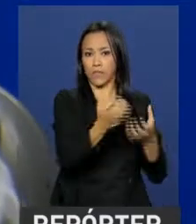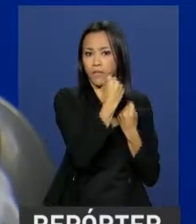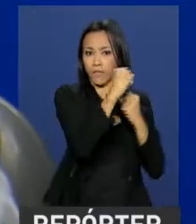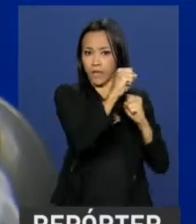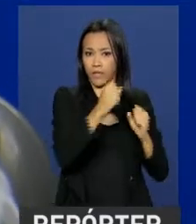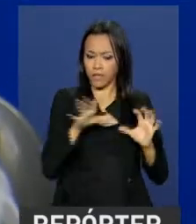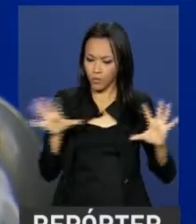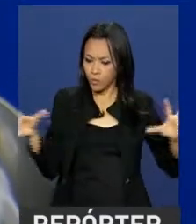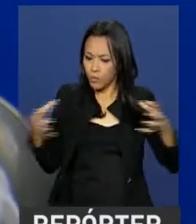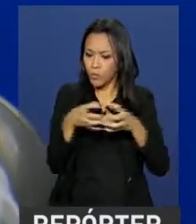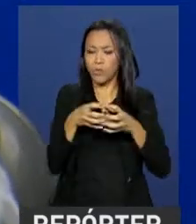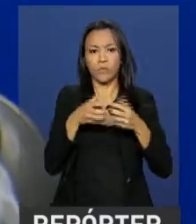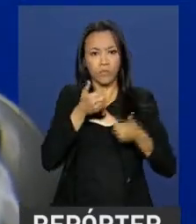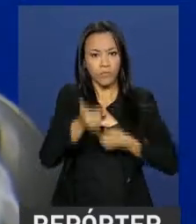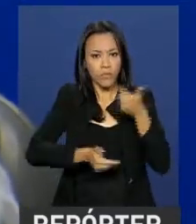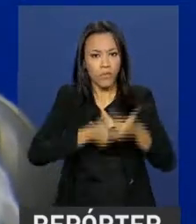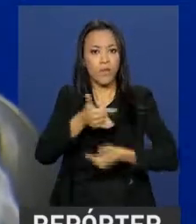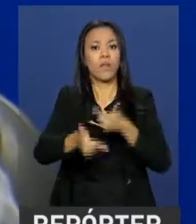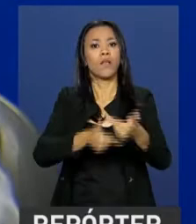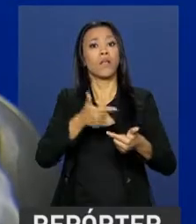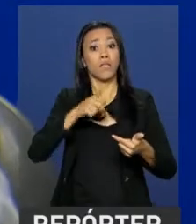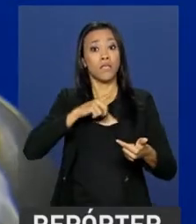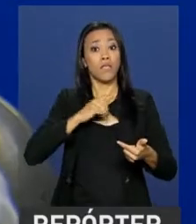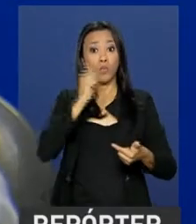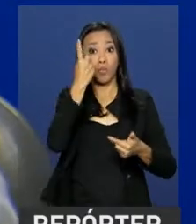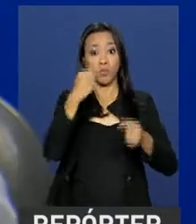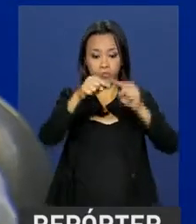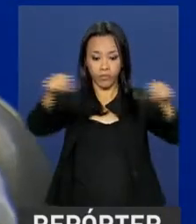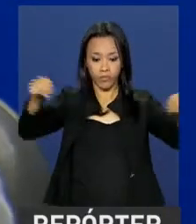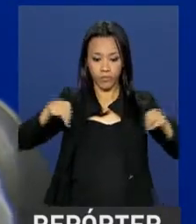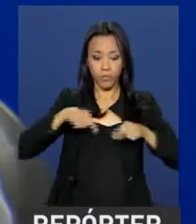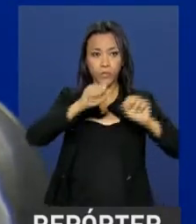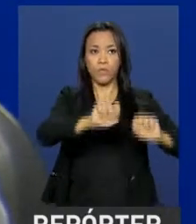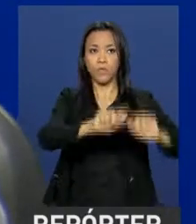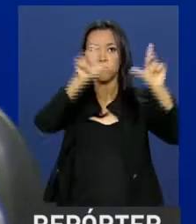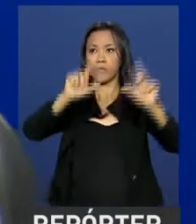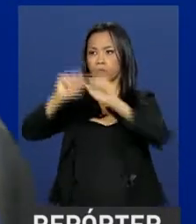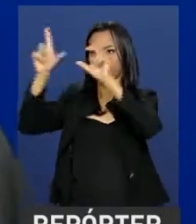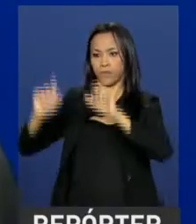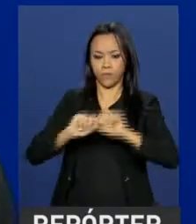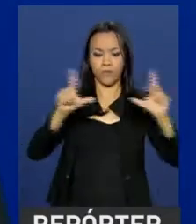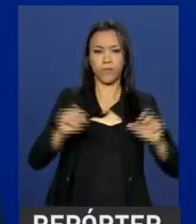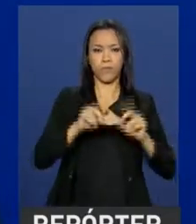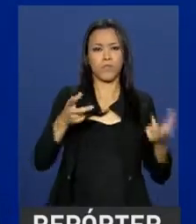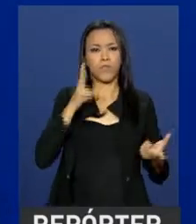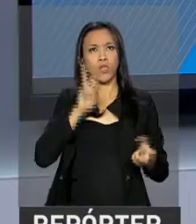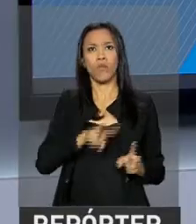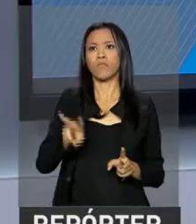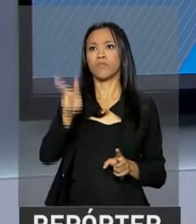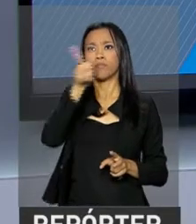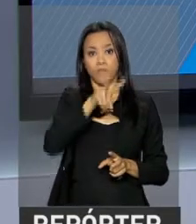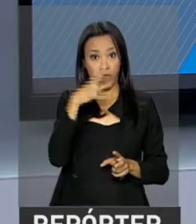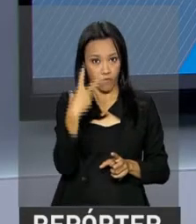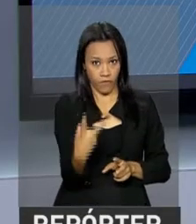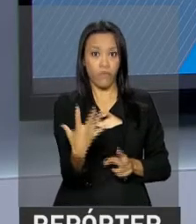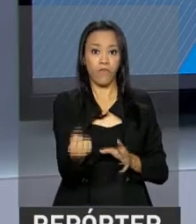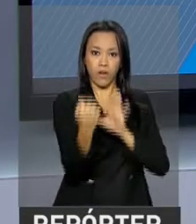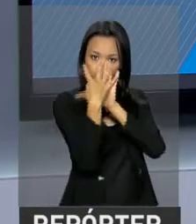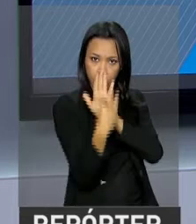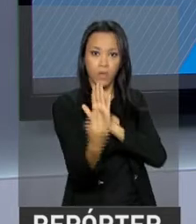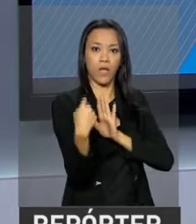integradamente dando centro de comando e controle integrado este modelo nós vamos replicar e